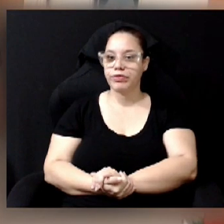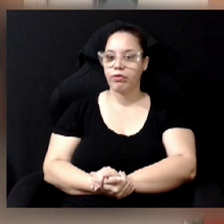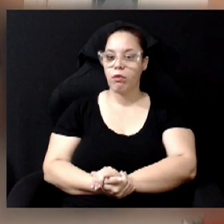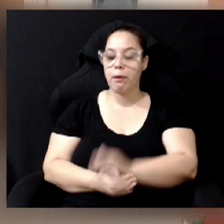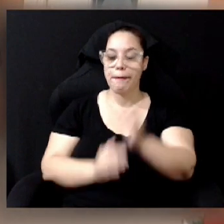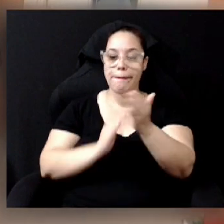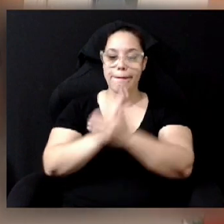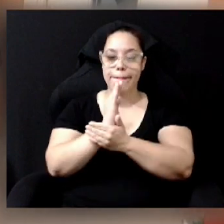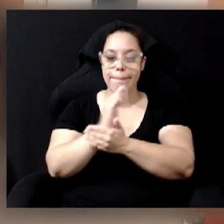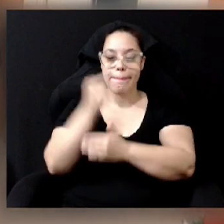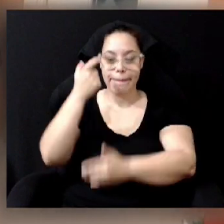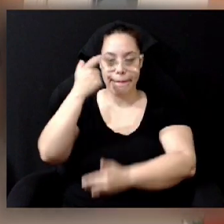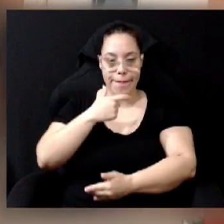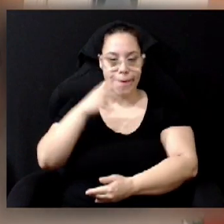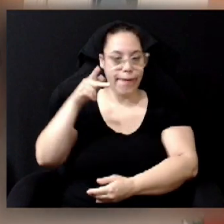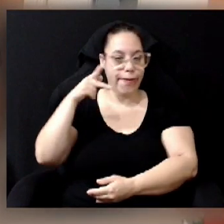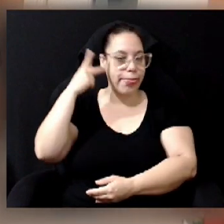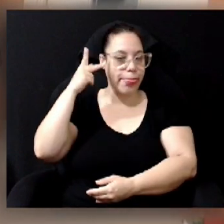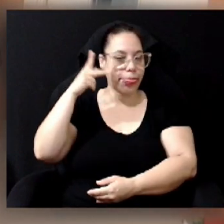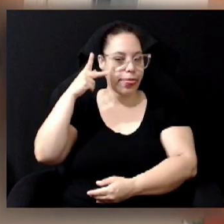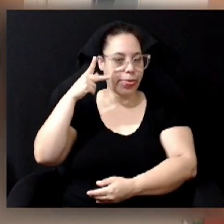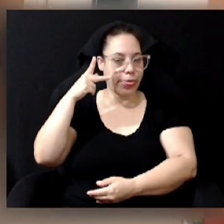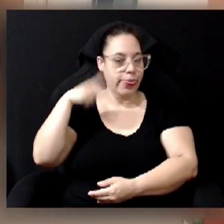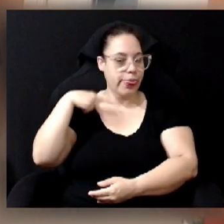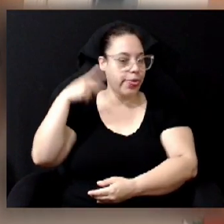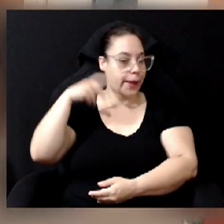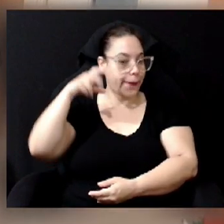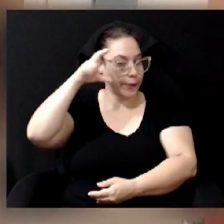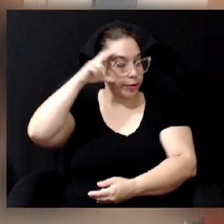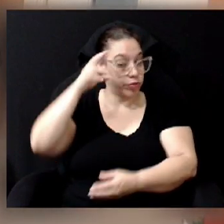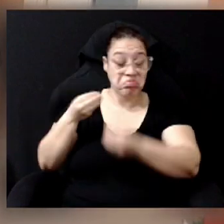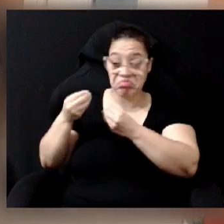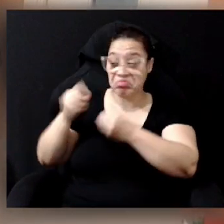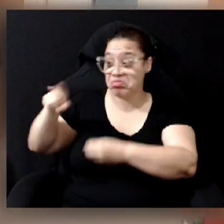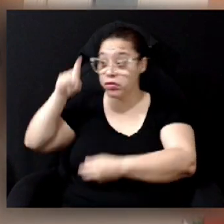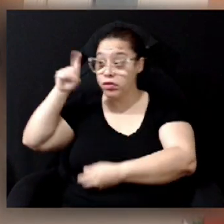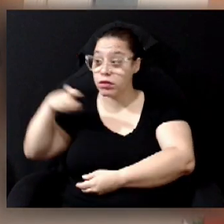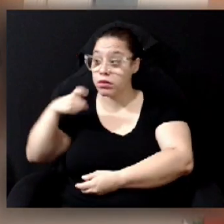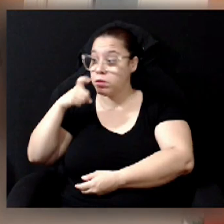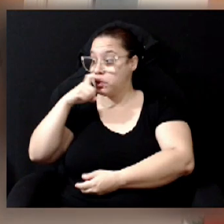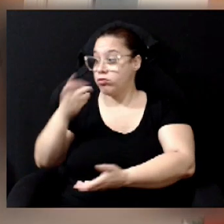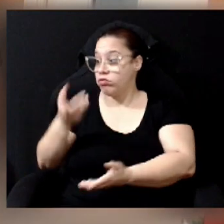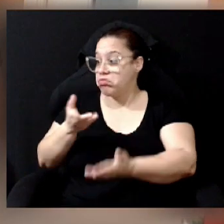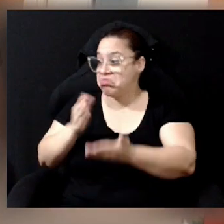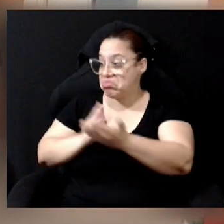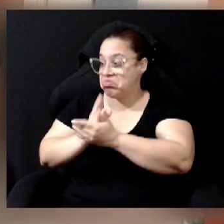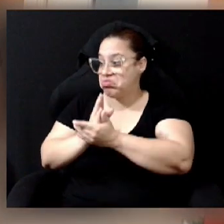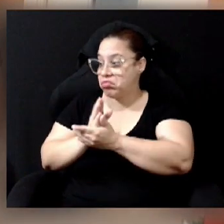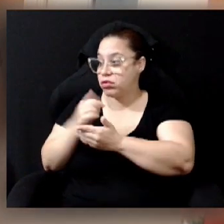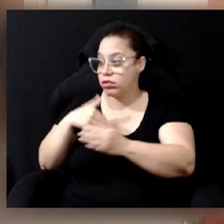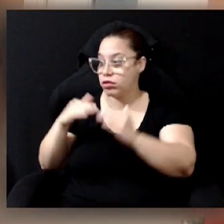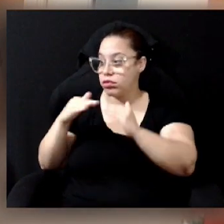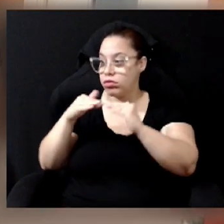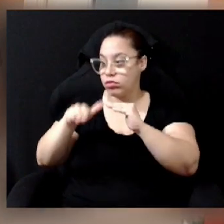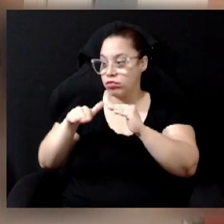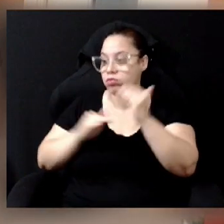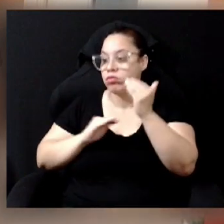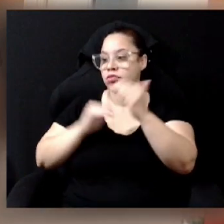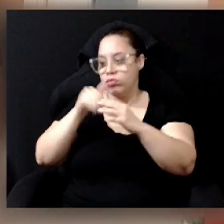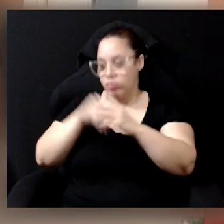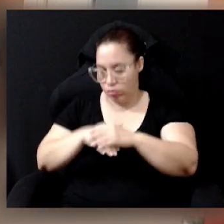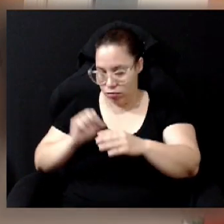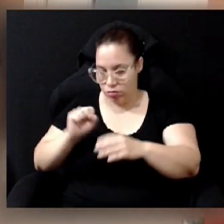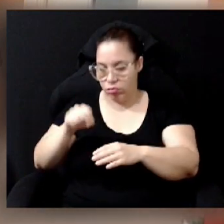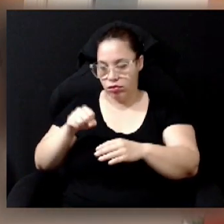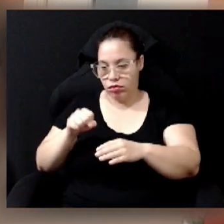desse vereador, pergunto ao vereador Jorge Schneider qual o seu parecer. Eu voto sim favorável ao projeto e as emendas,